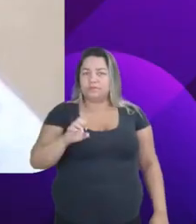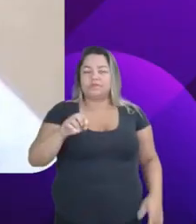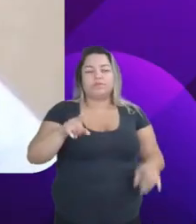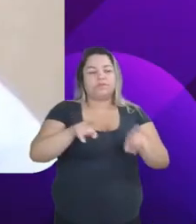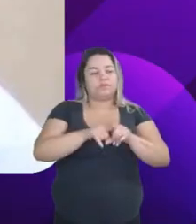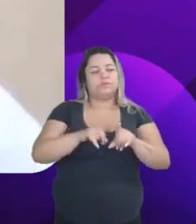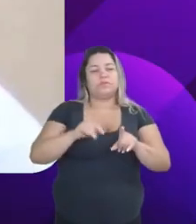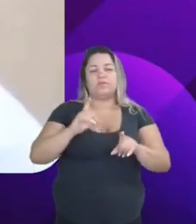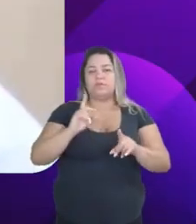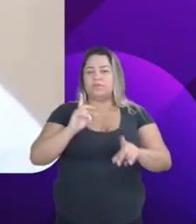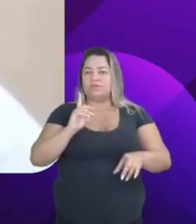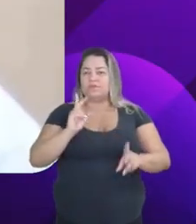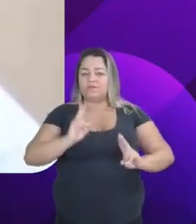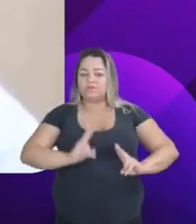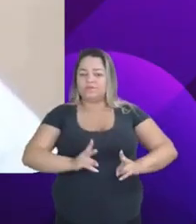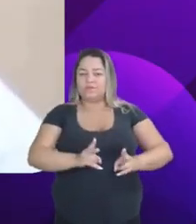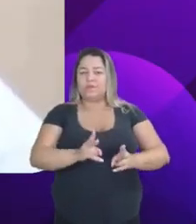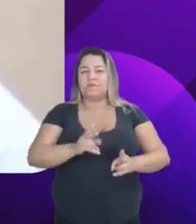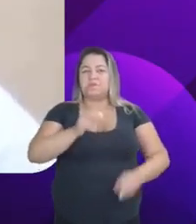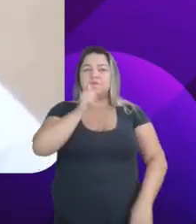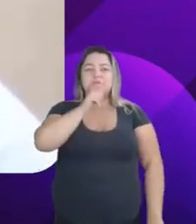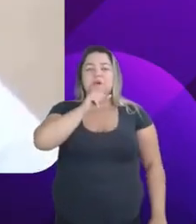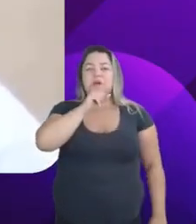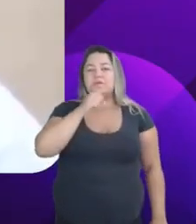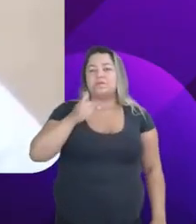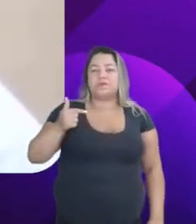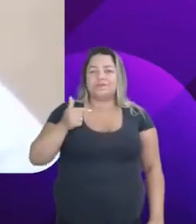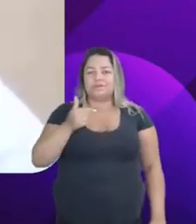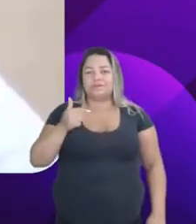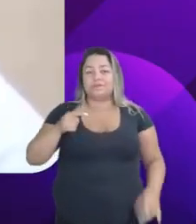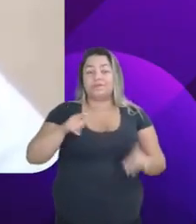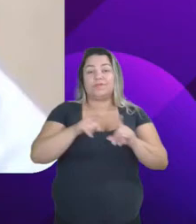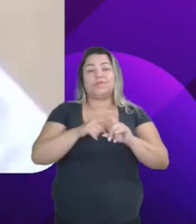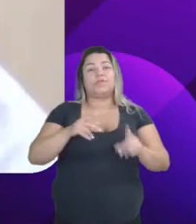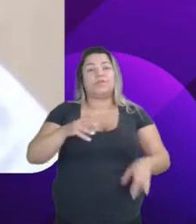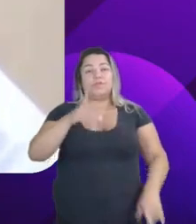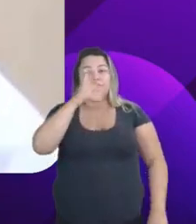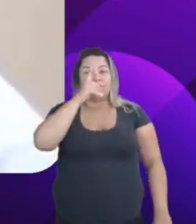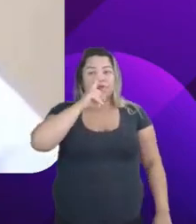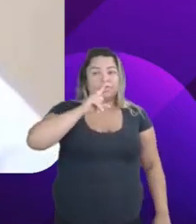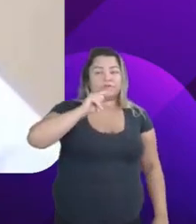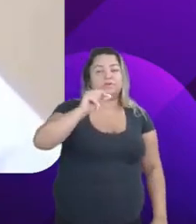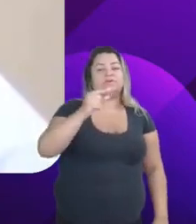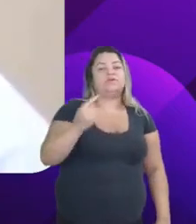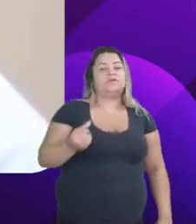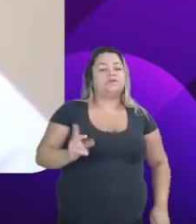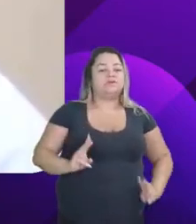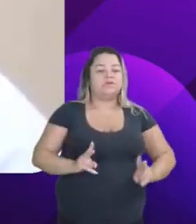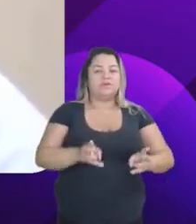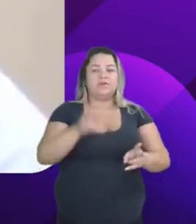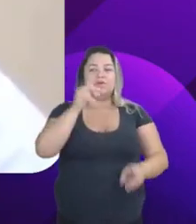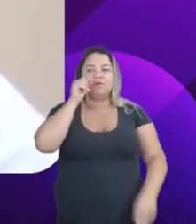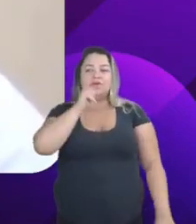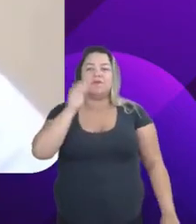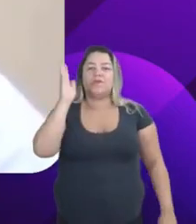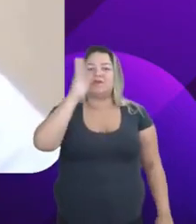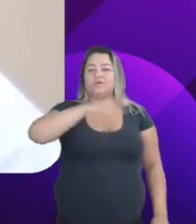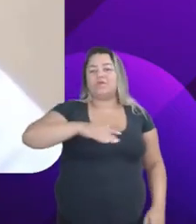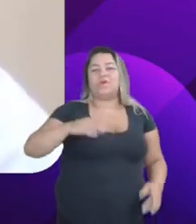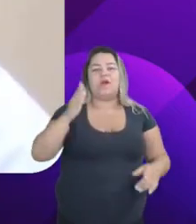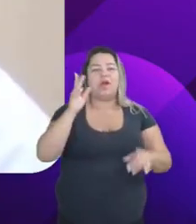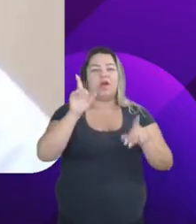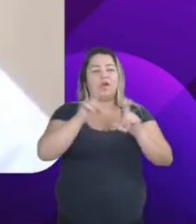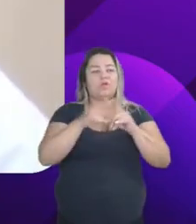são sempre uma madrasta, uma bruxa, é sempre uma mulher fazendo a maldade contra a outra